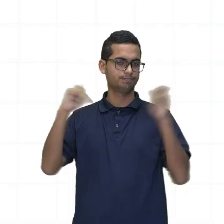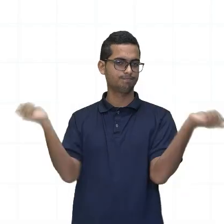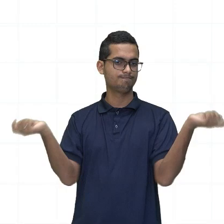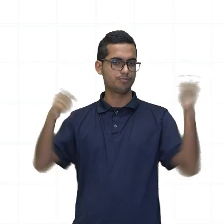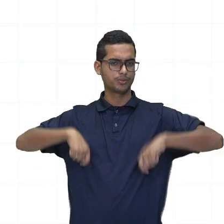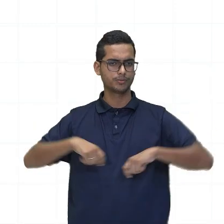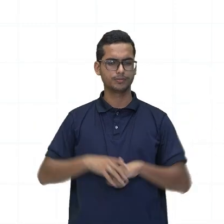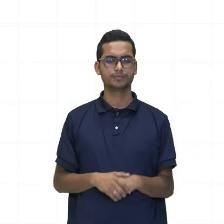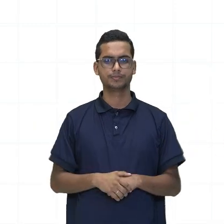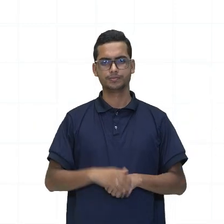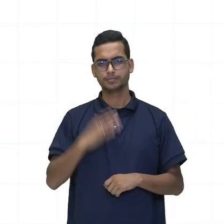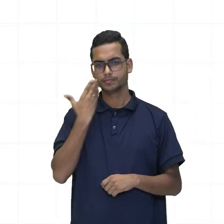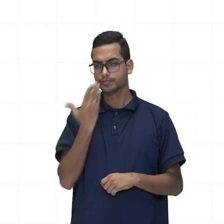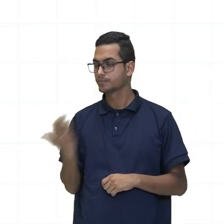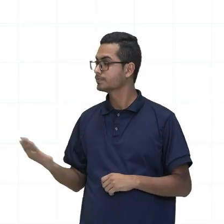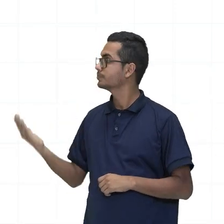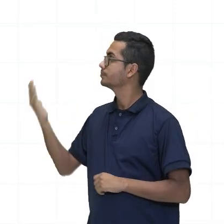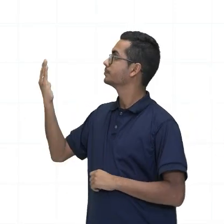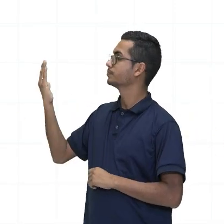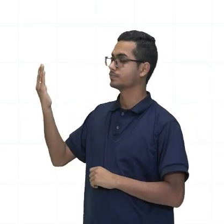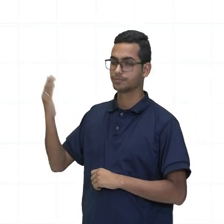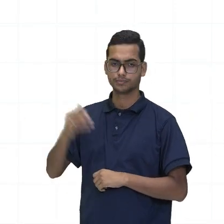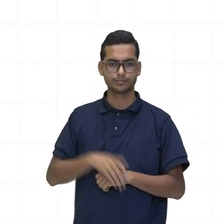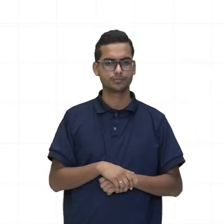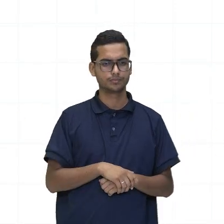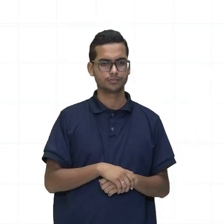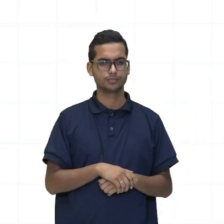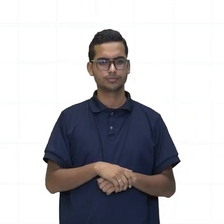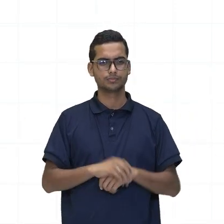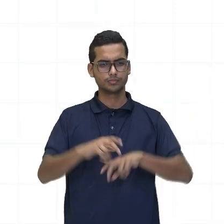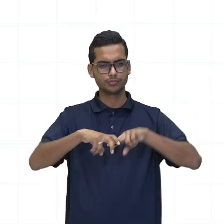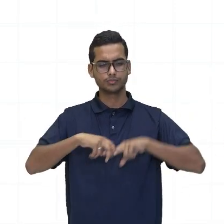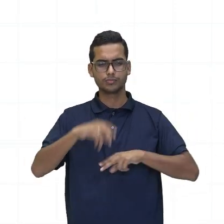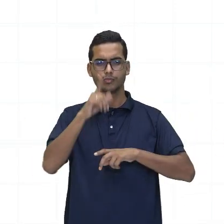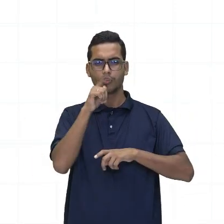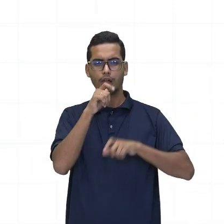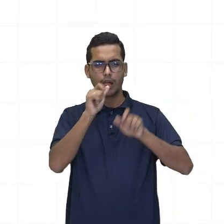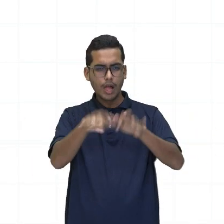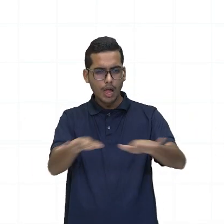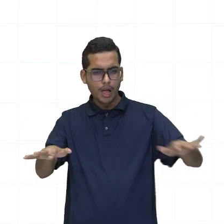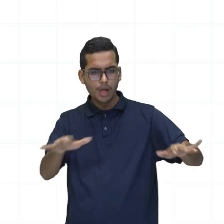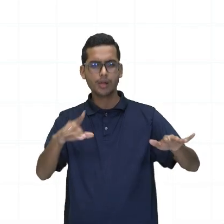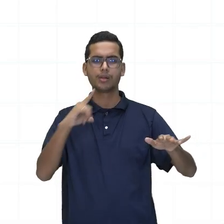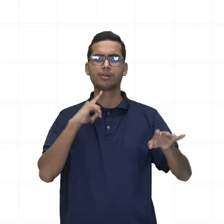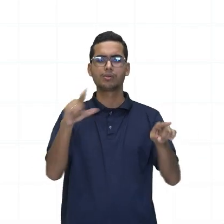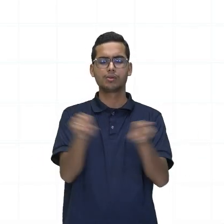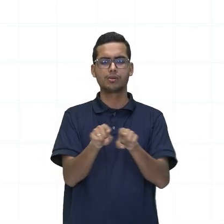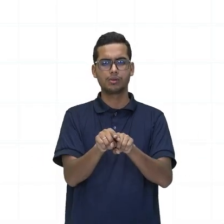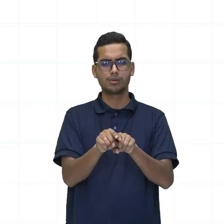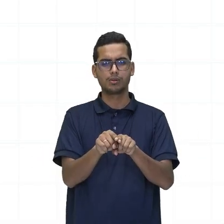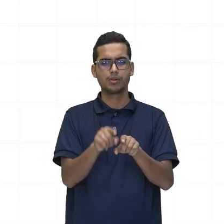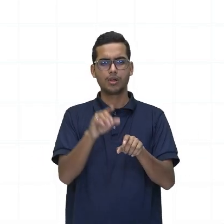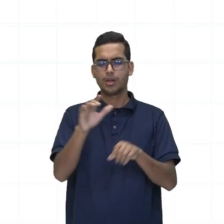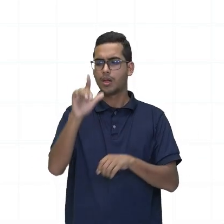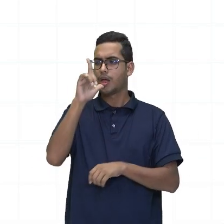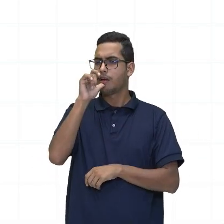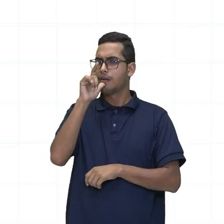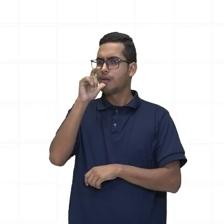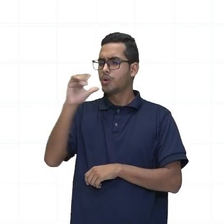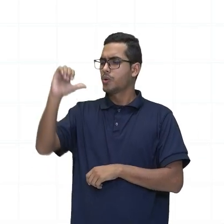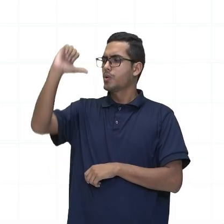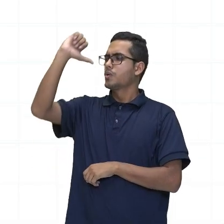vejam vocês que ela é causada pela contaminação da ingestão de água, quando